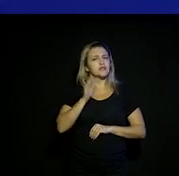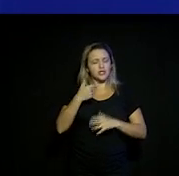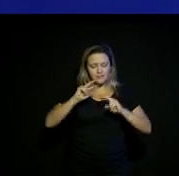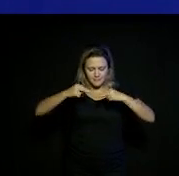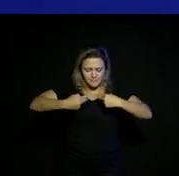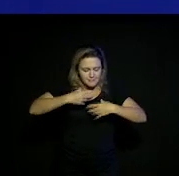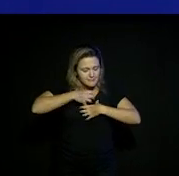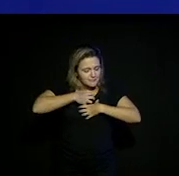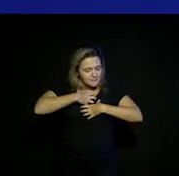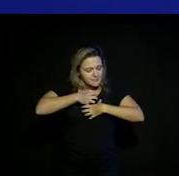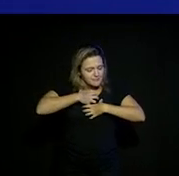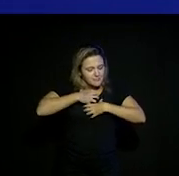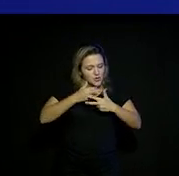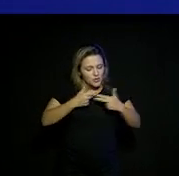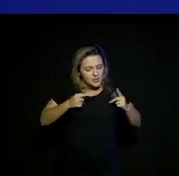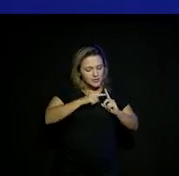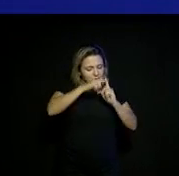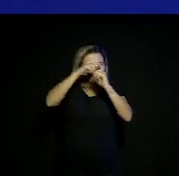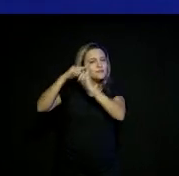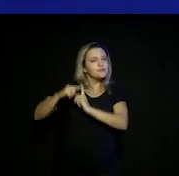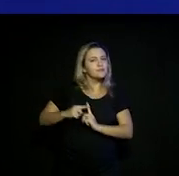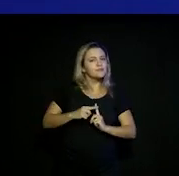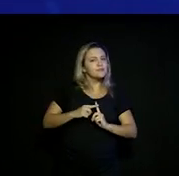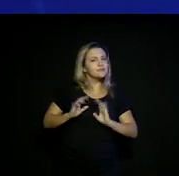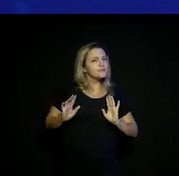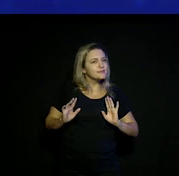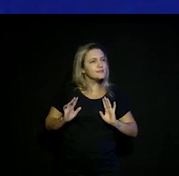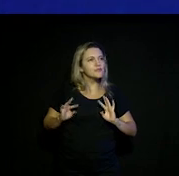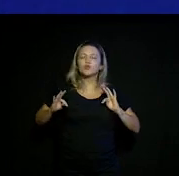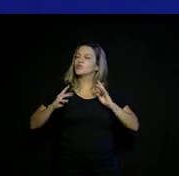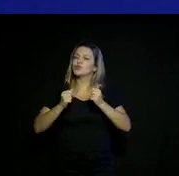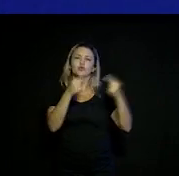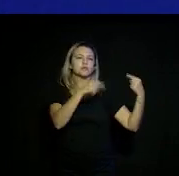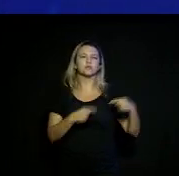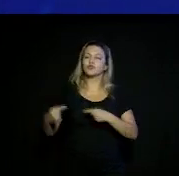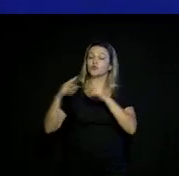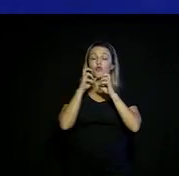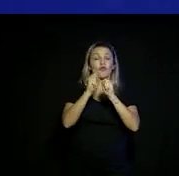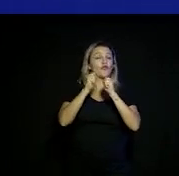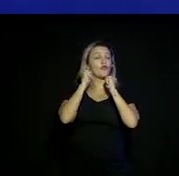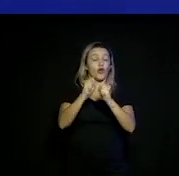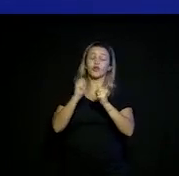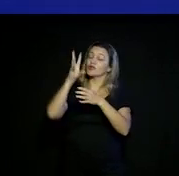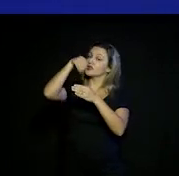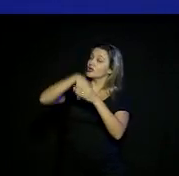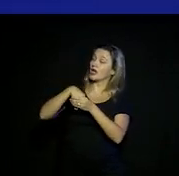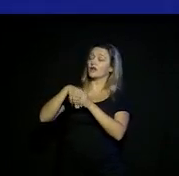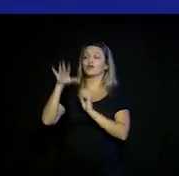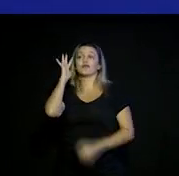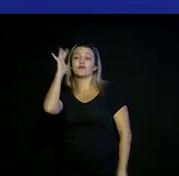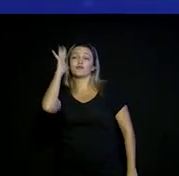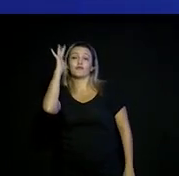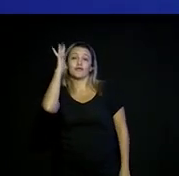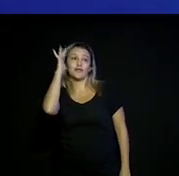ouviu, talvez só esteja sobrevivendo, não esteja vivendo ainda. Tudo isso é uma discussão muito forte dentro da filosofia, pelo